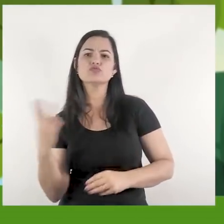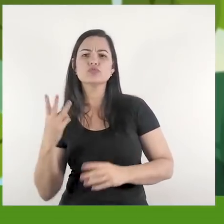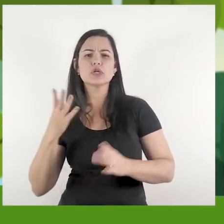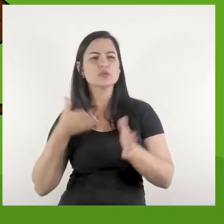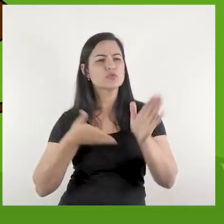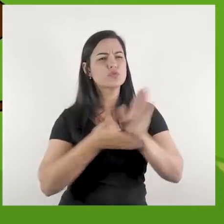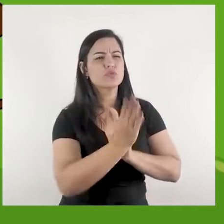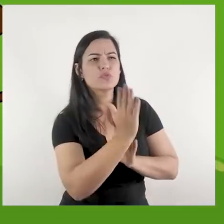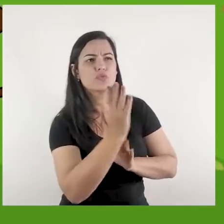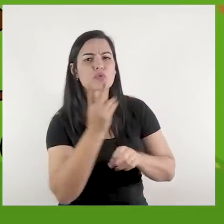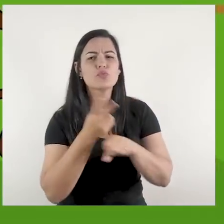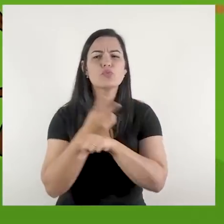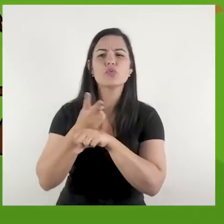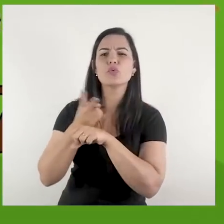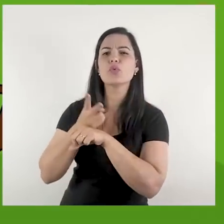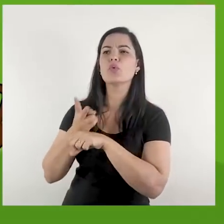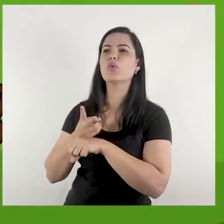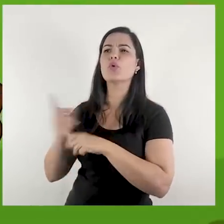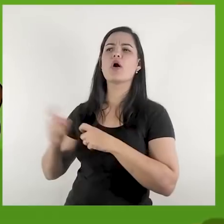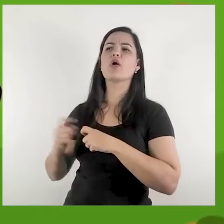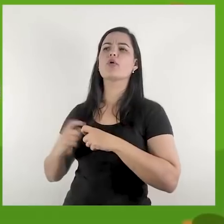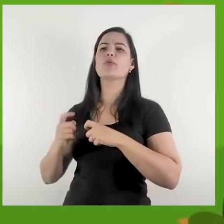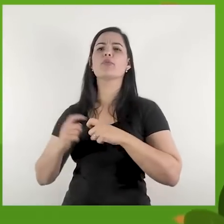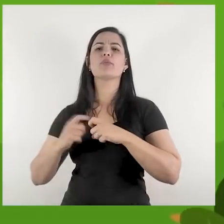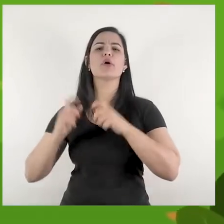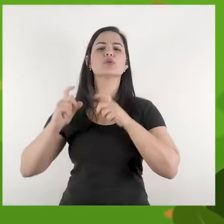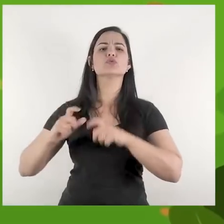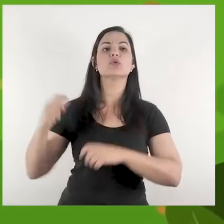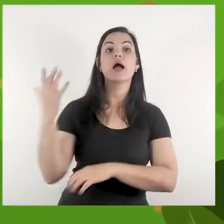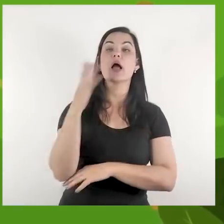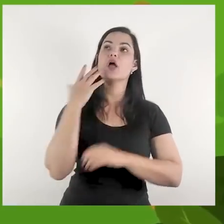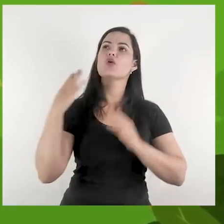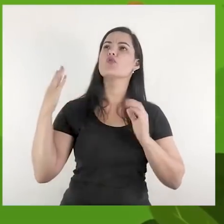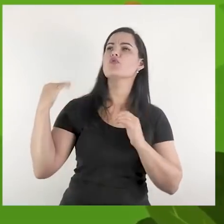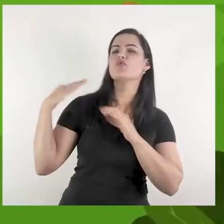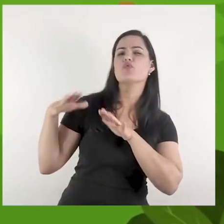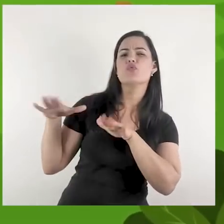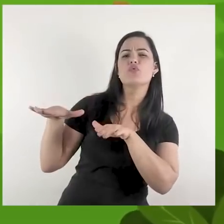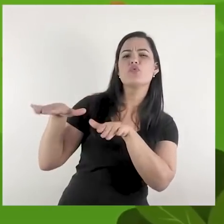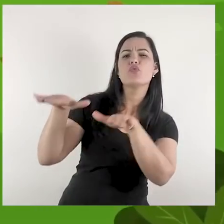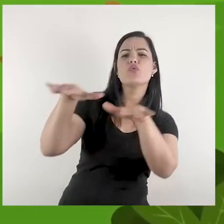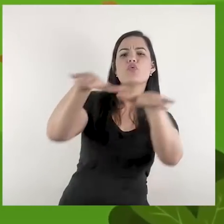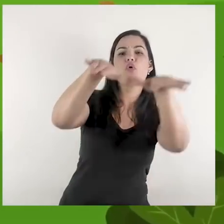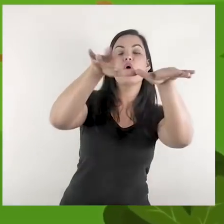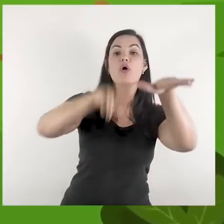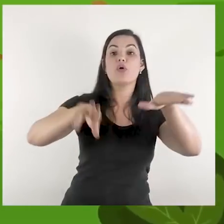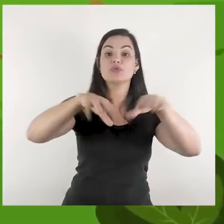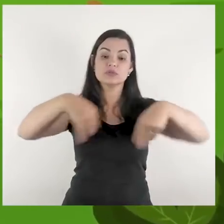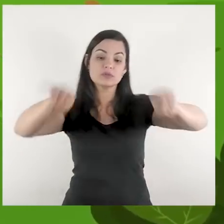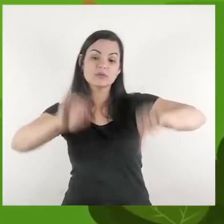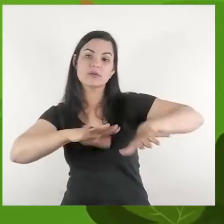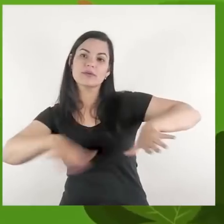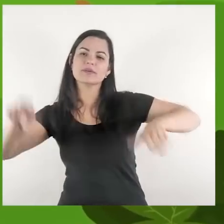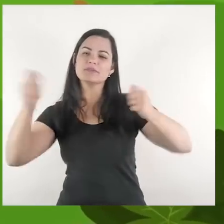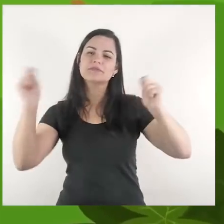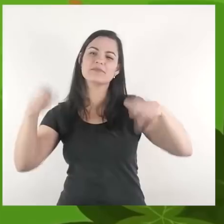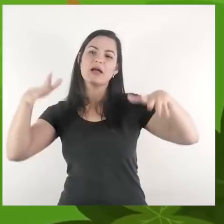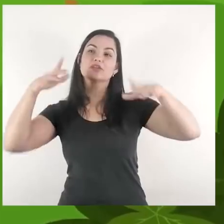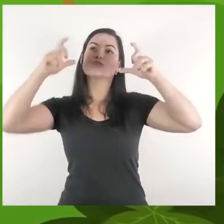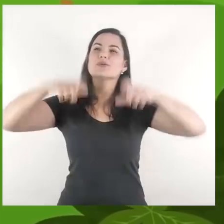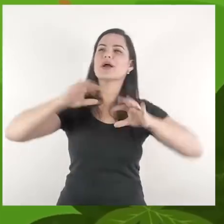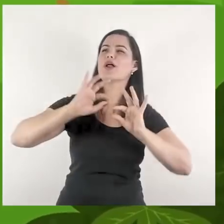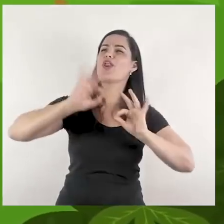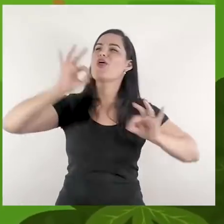Maravilhas. E assim eles voaram num tapete mágico para uma terra distante. Com